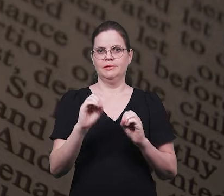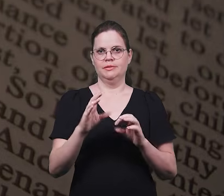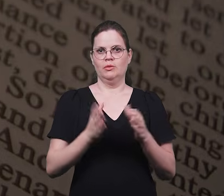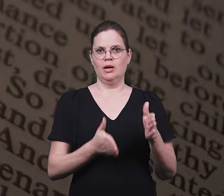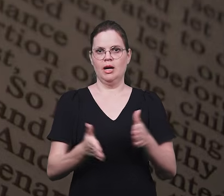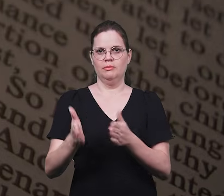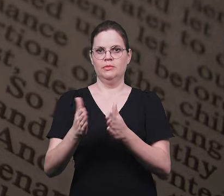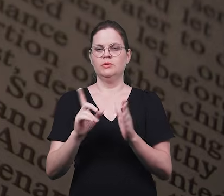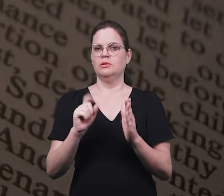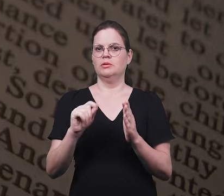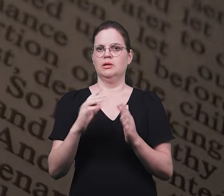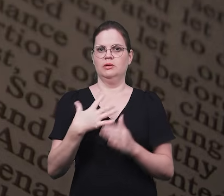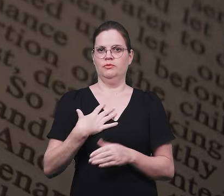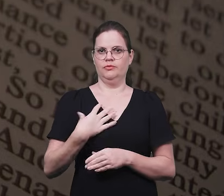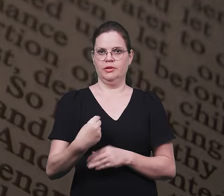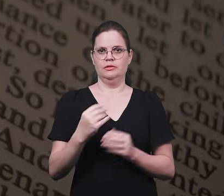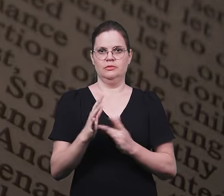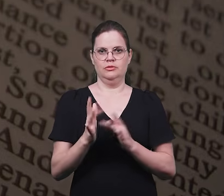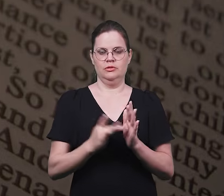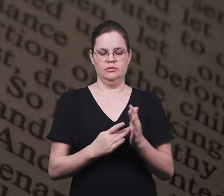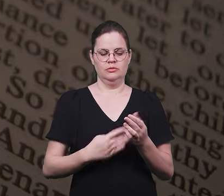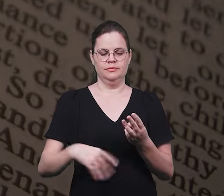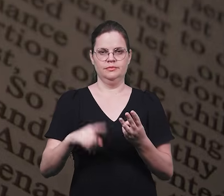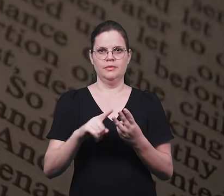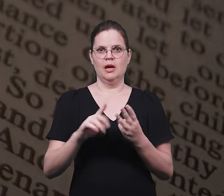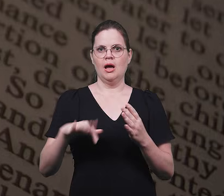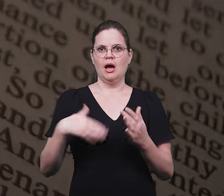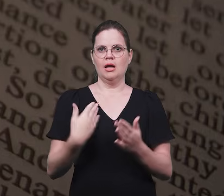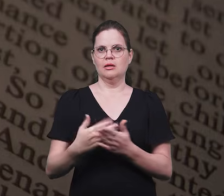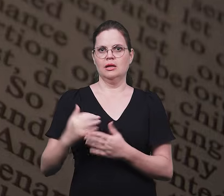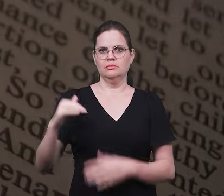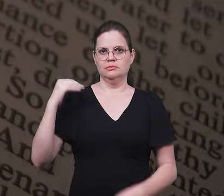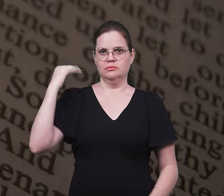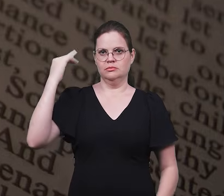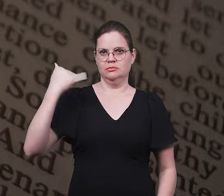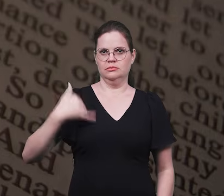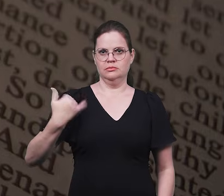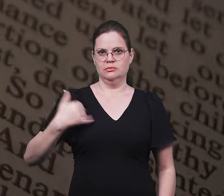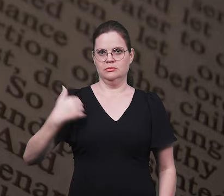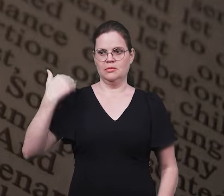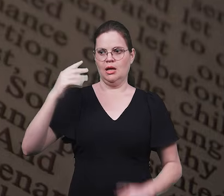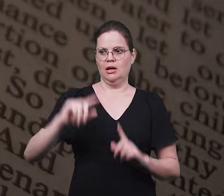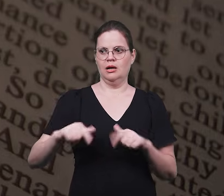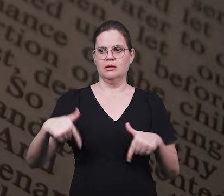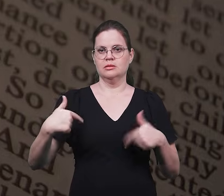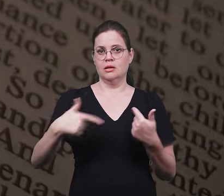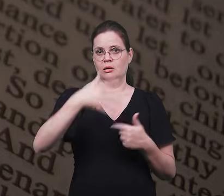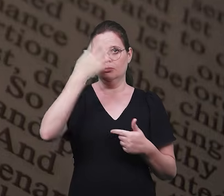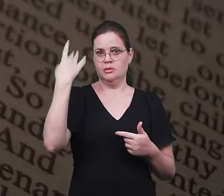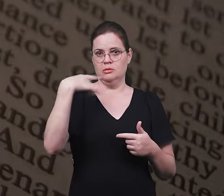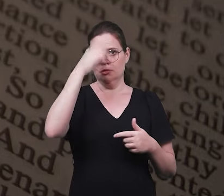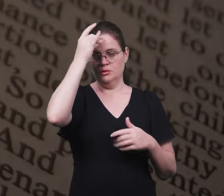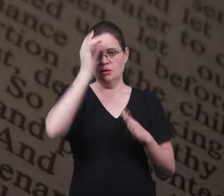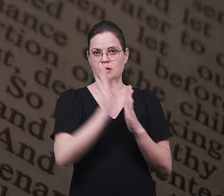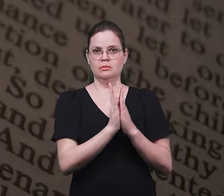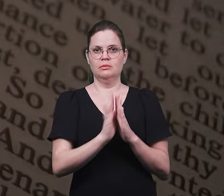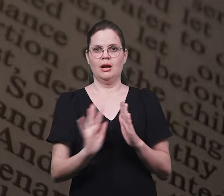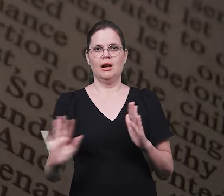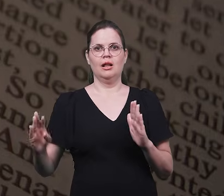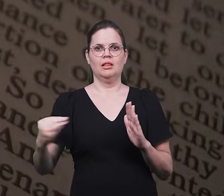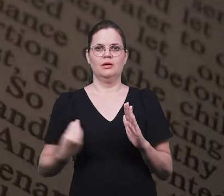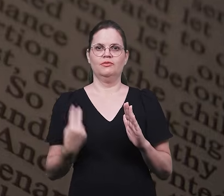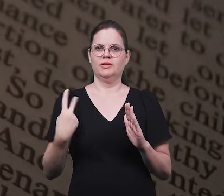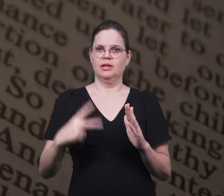a presença do pai. No caminho é o filho, né? E até quando envelhecer, fala da ação do